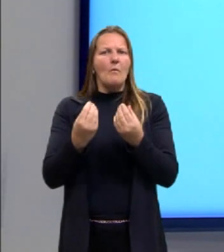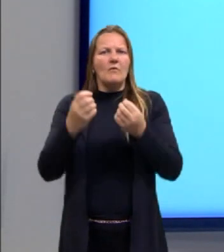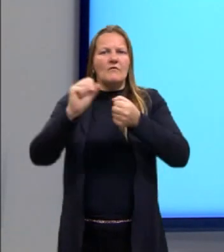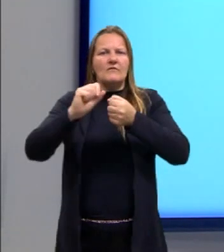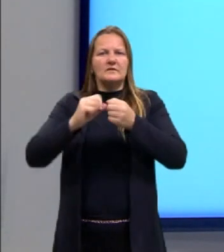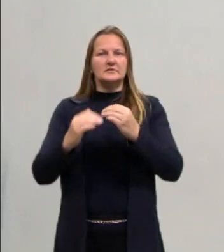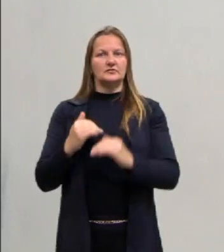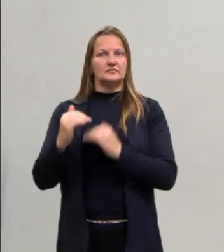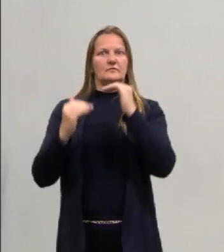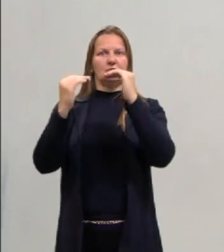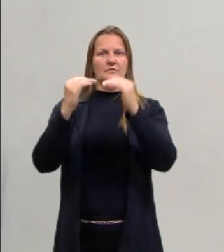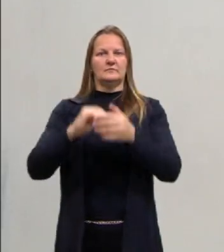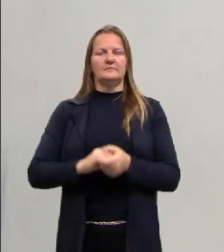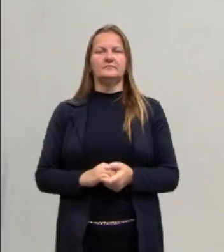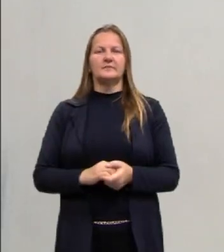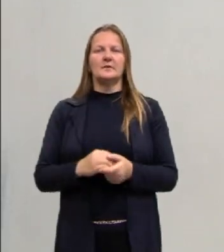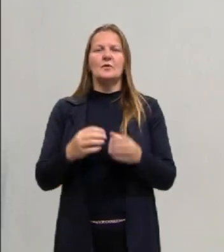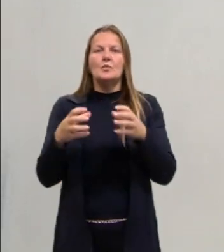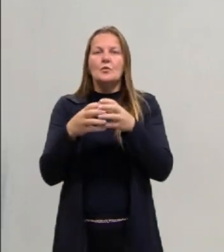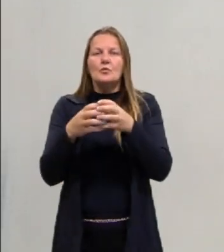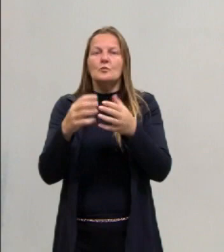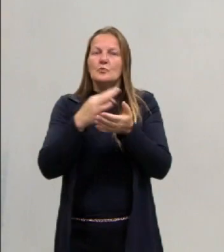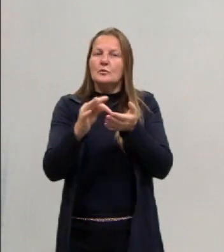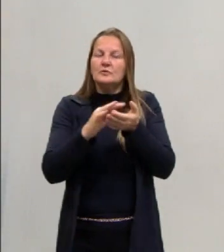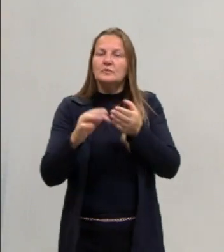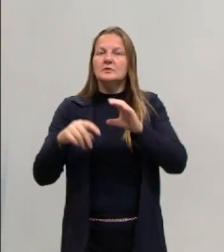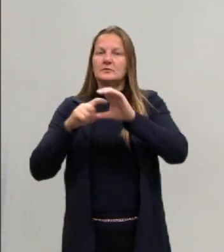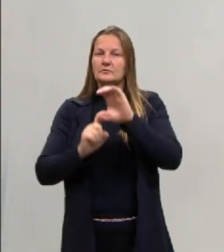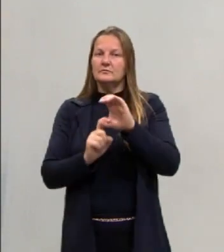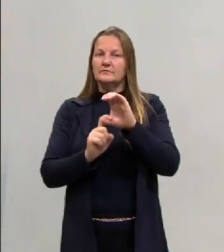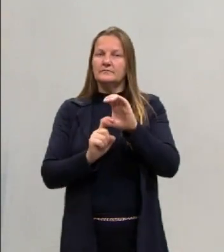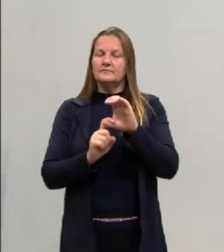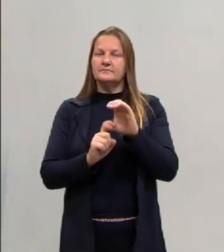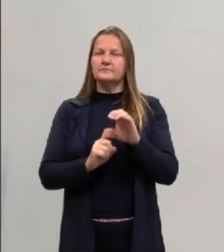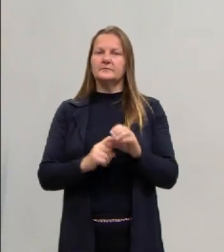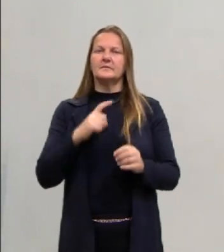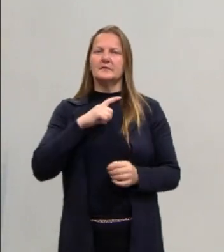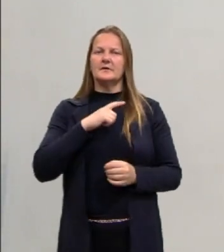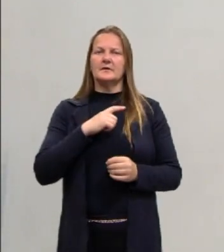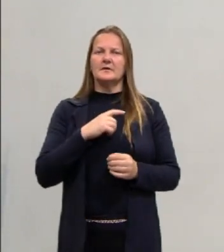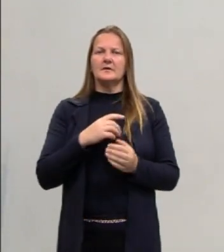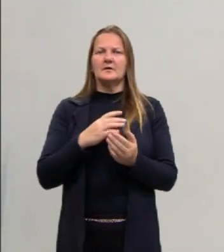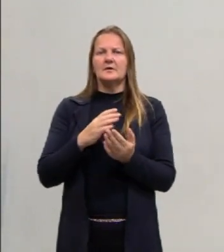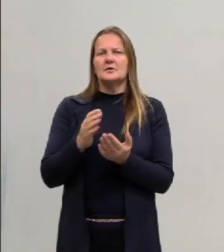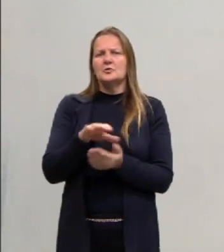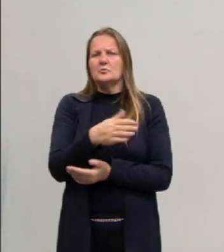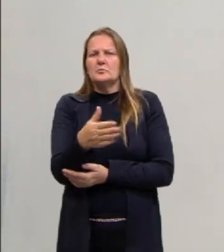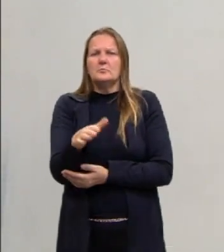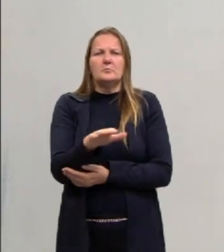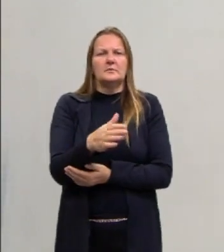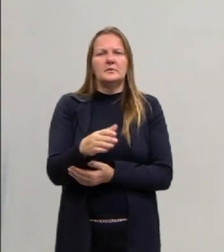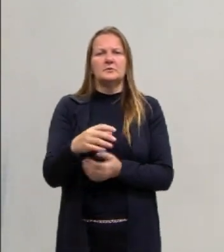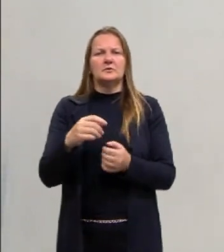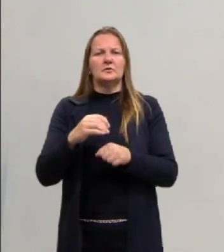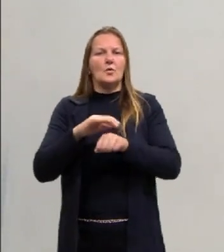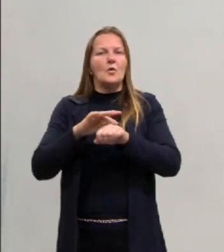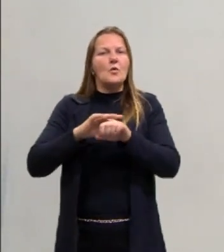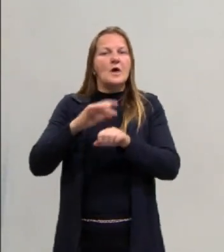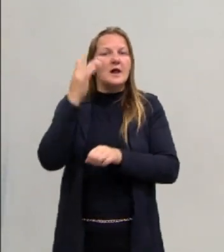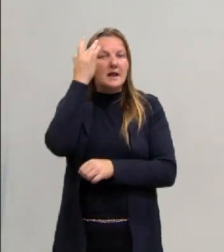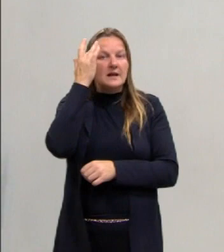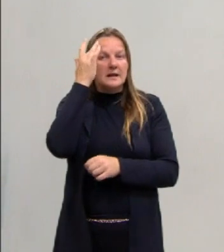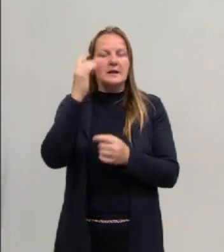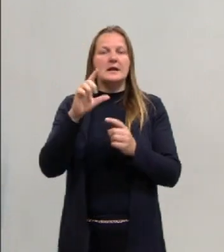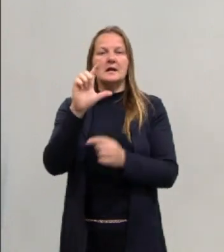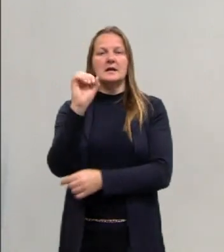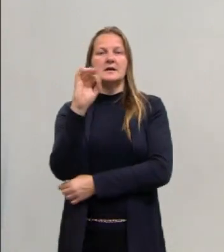se desenvolver e uma parte dessa teoria da dependência né Ela Vem de um lado um pouco mais liberal que vai dizer por